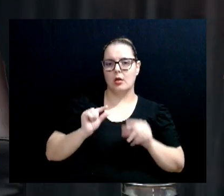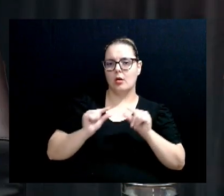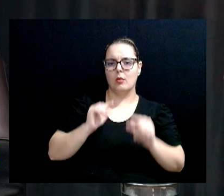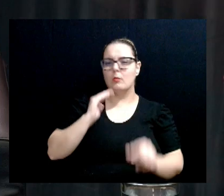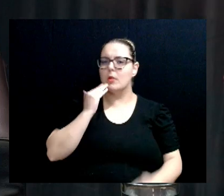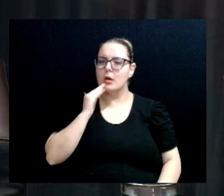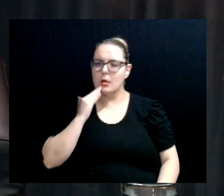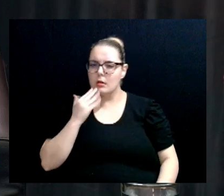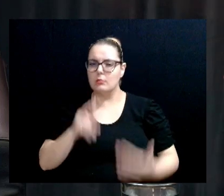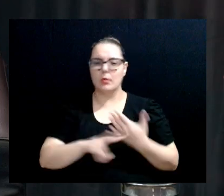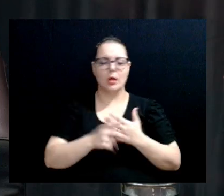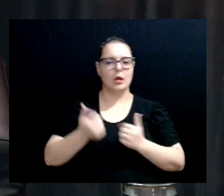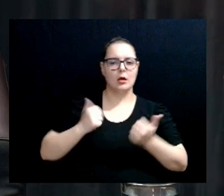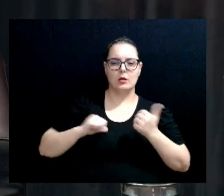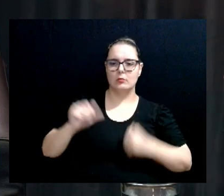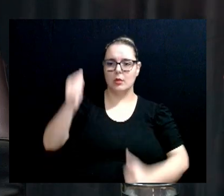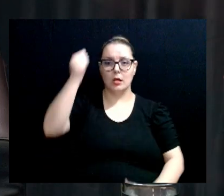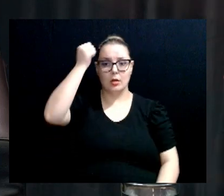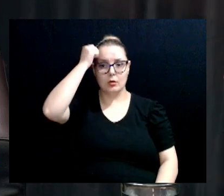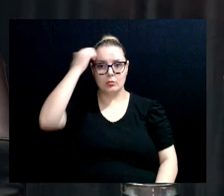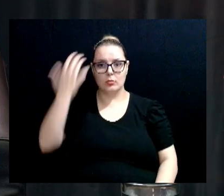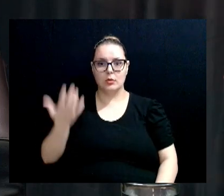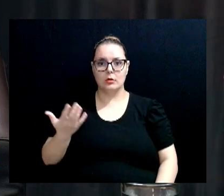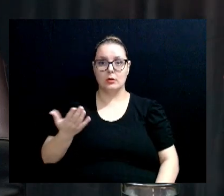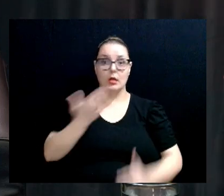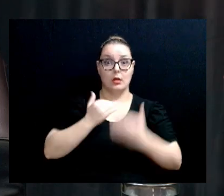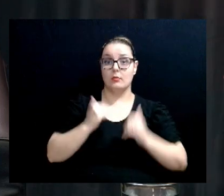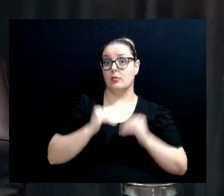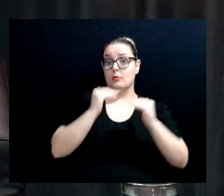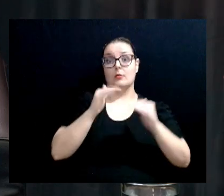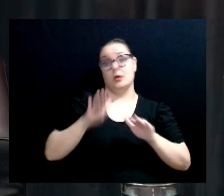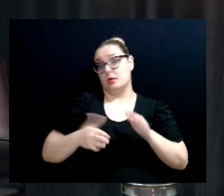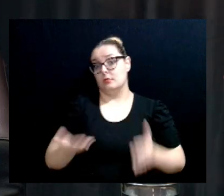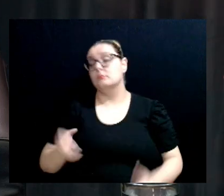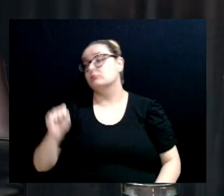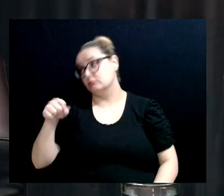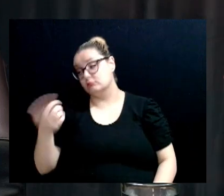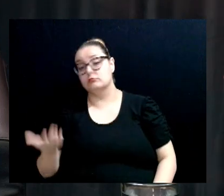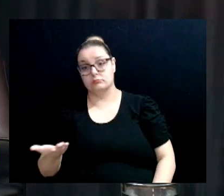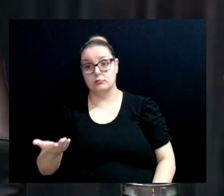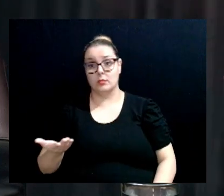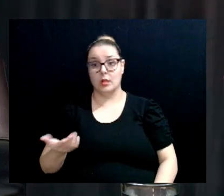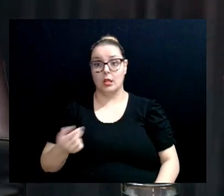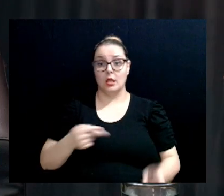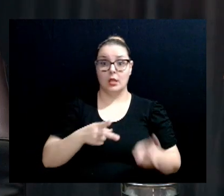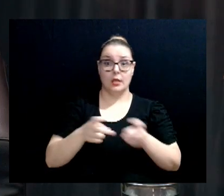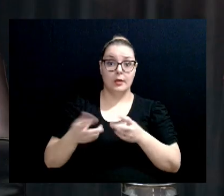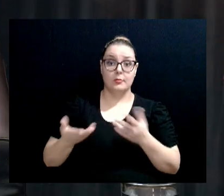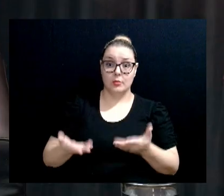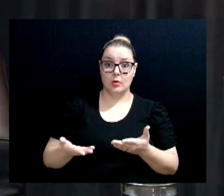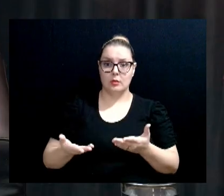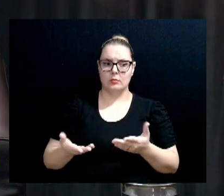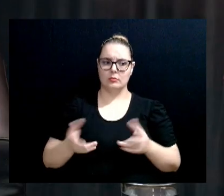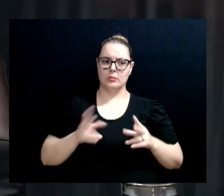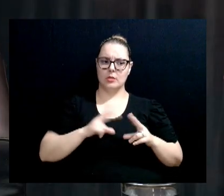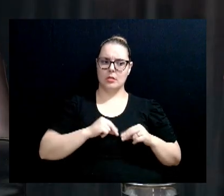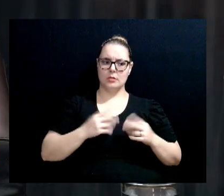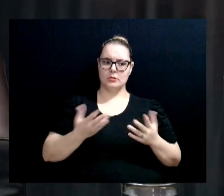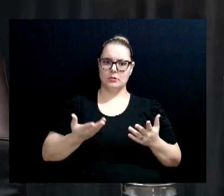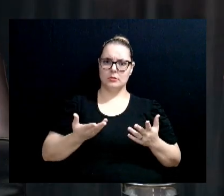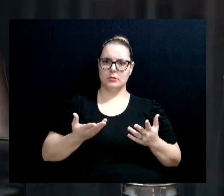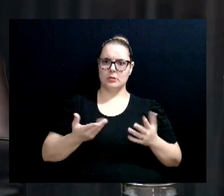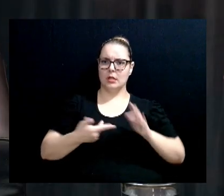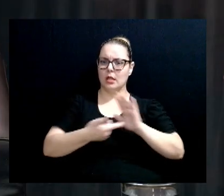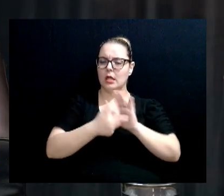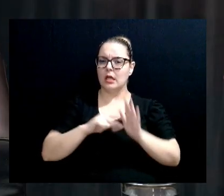ansiedade e culpa, e aí vai comer mais, de repente, no momento, e perceber que isso, mas faz sentido, não faz,